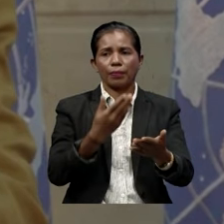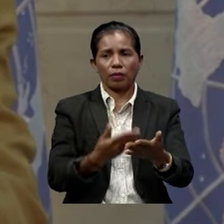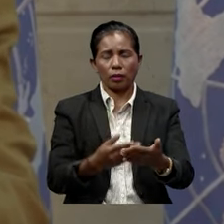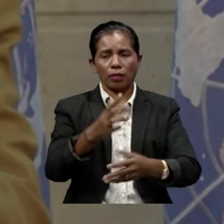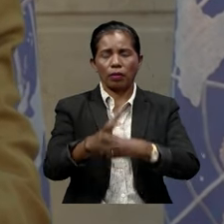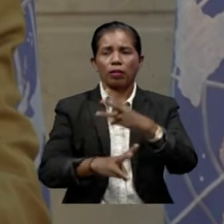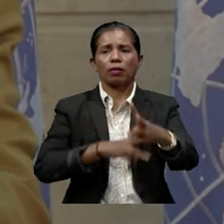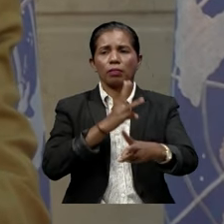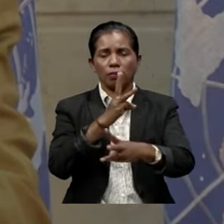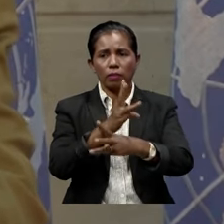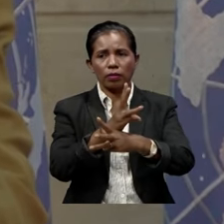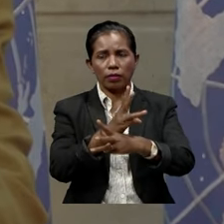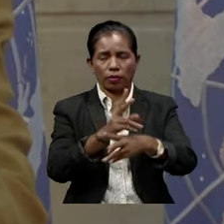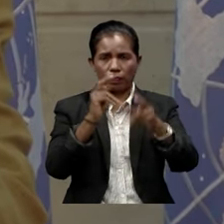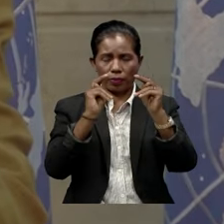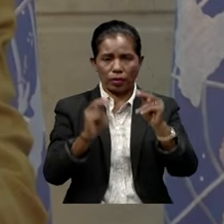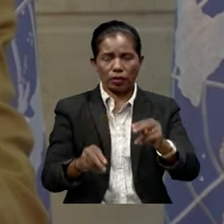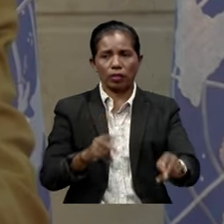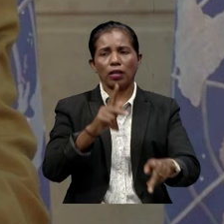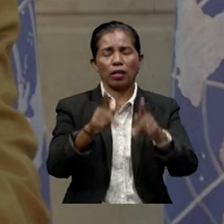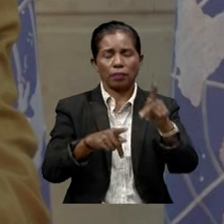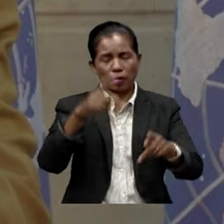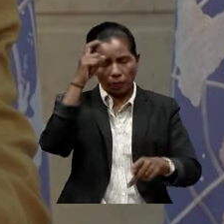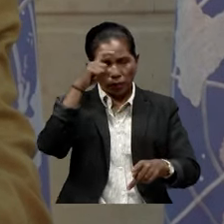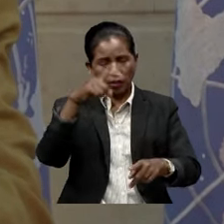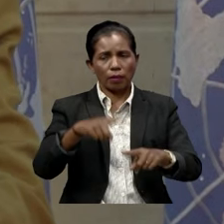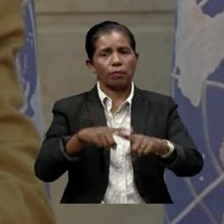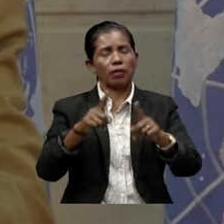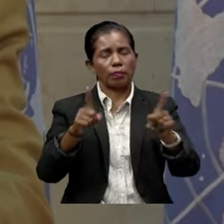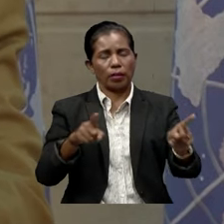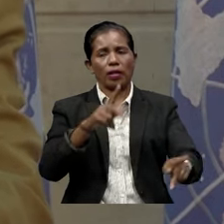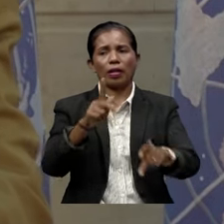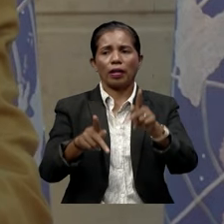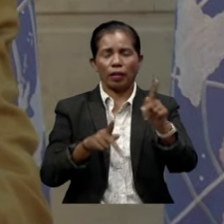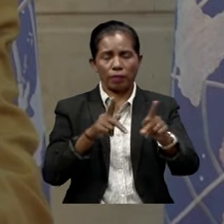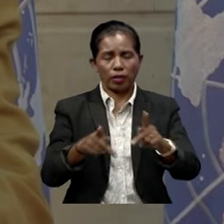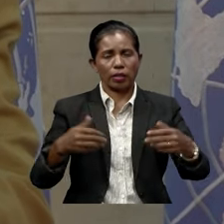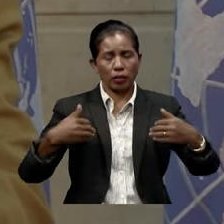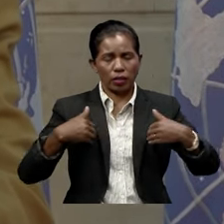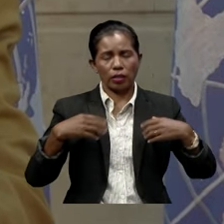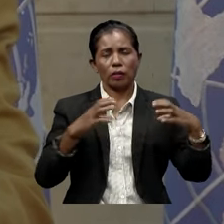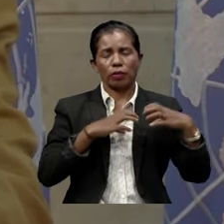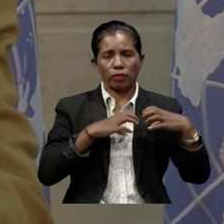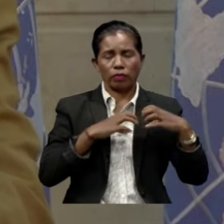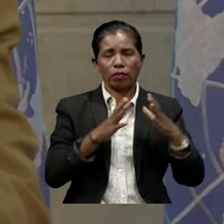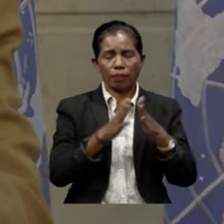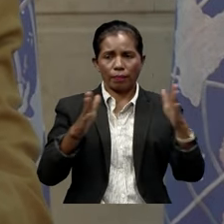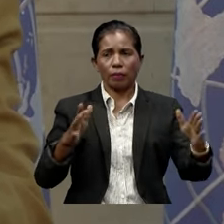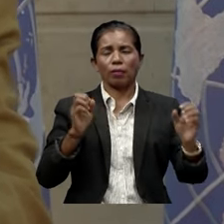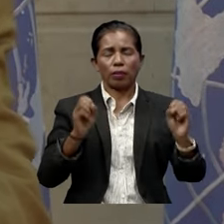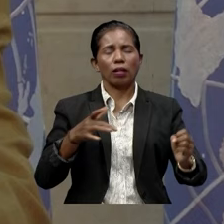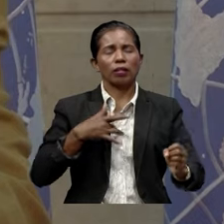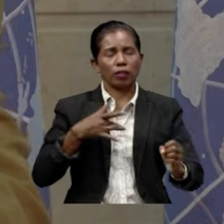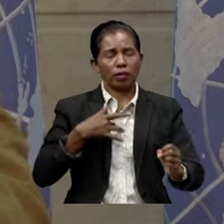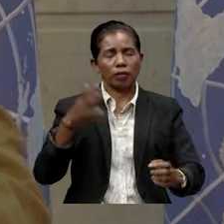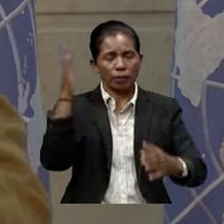mundo, precisa é a minha matéria, mas é a minha compaixão. Para ter sempre problemas no